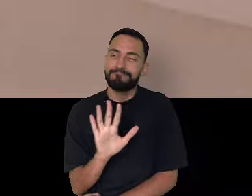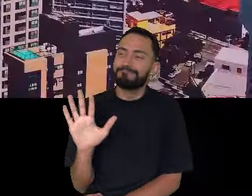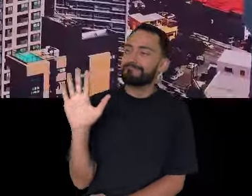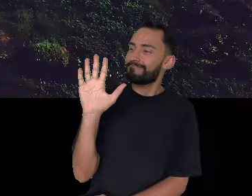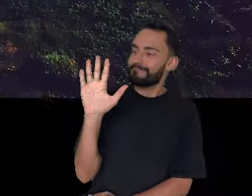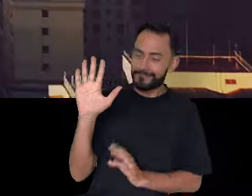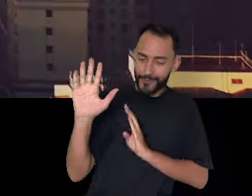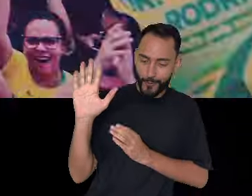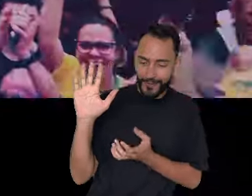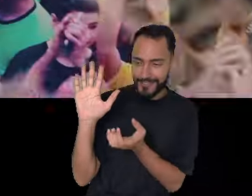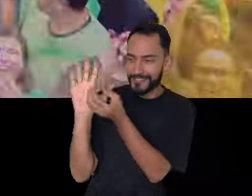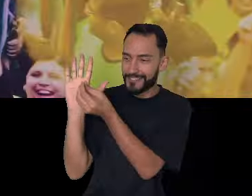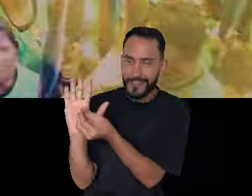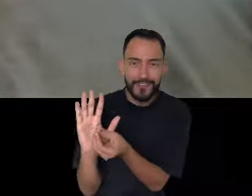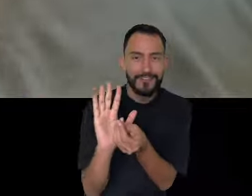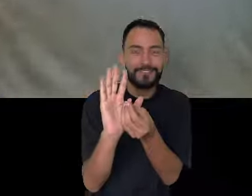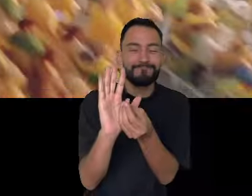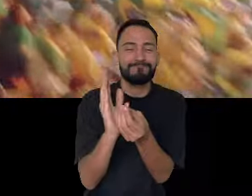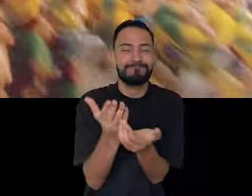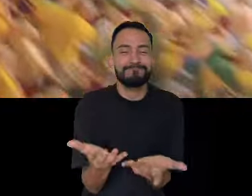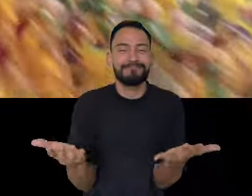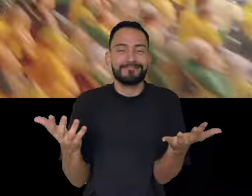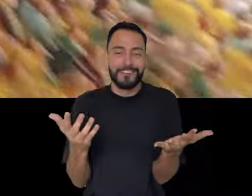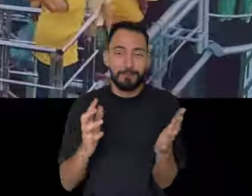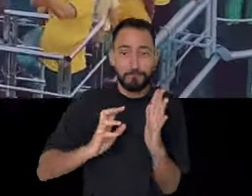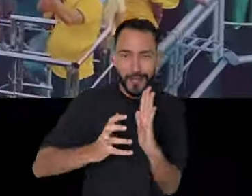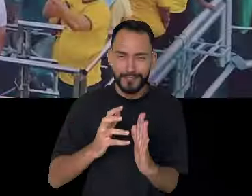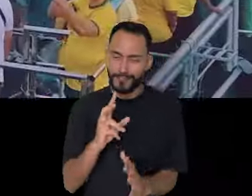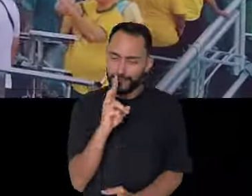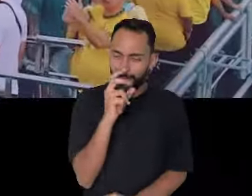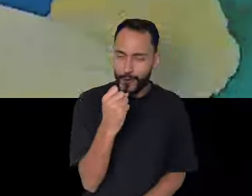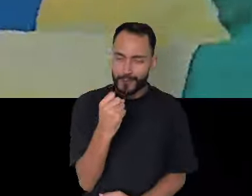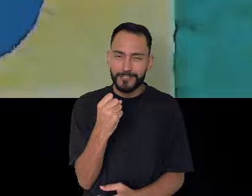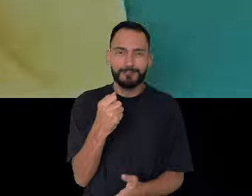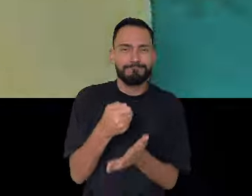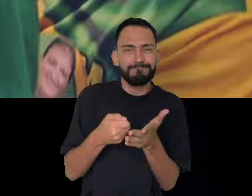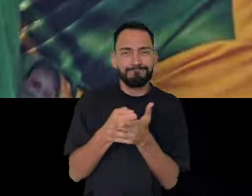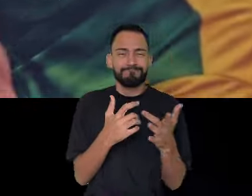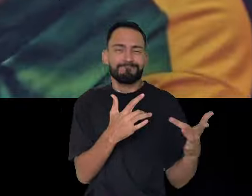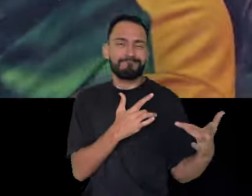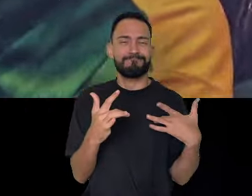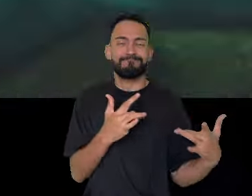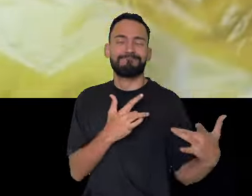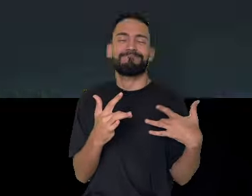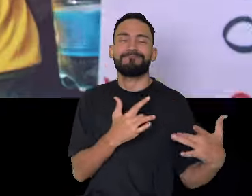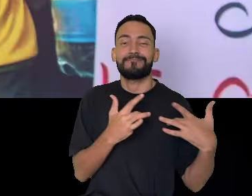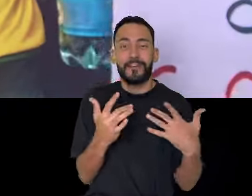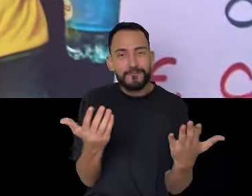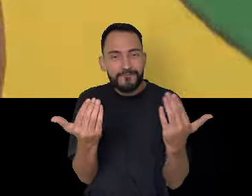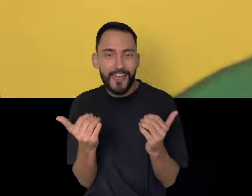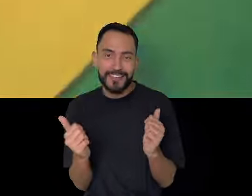meu coração. Somos um partido valente, cheio de garra e